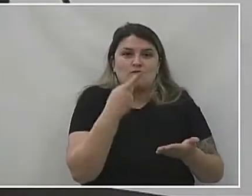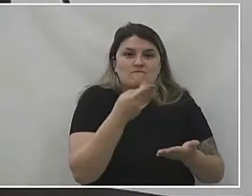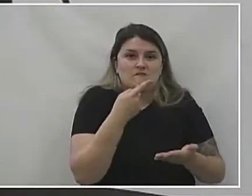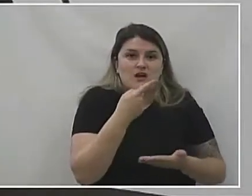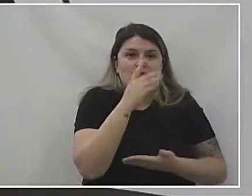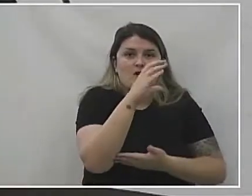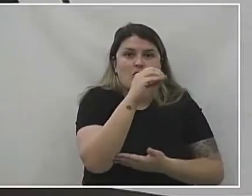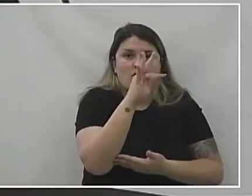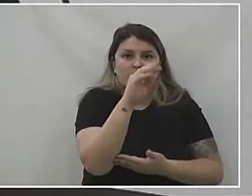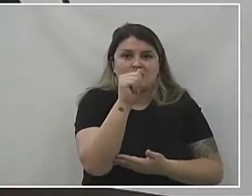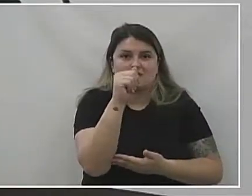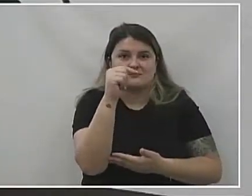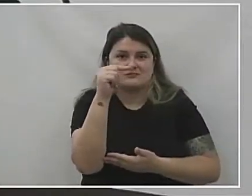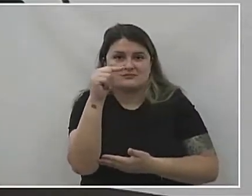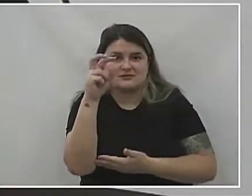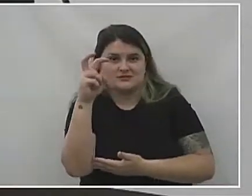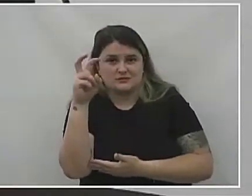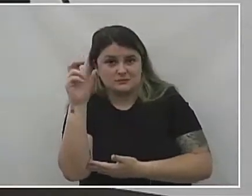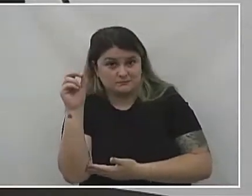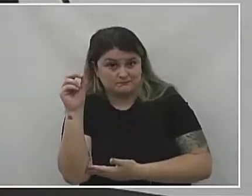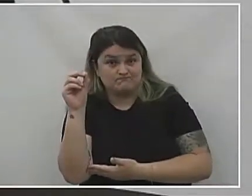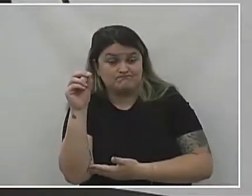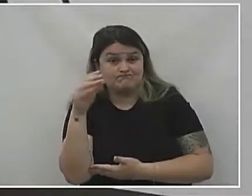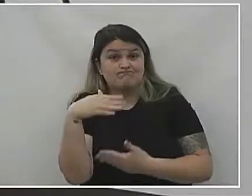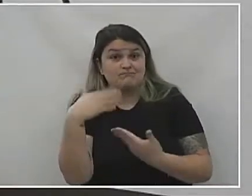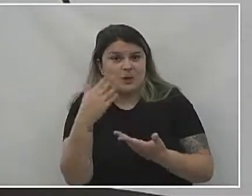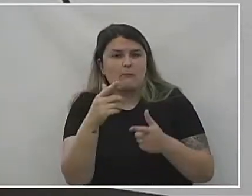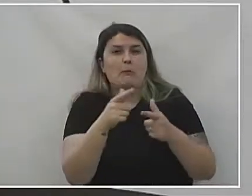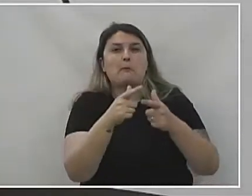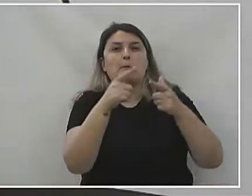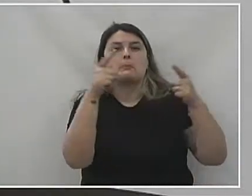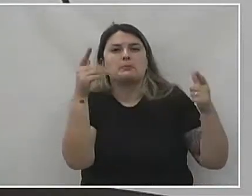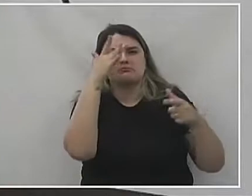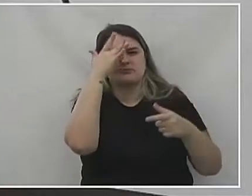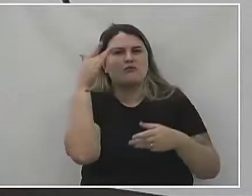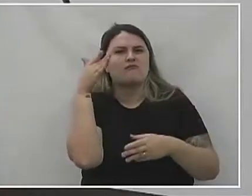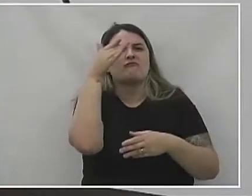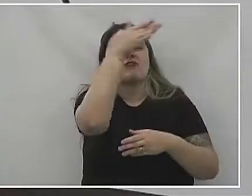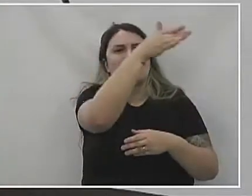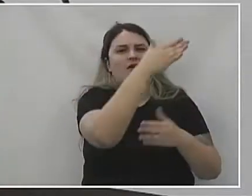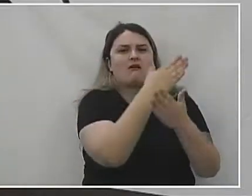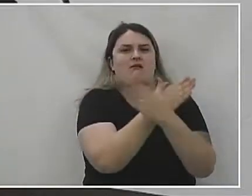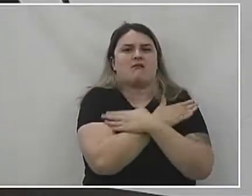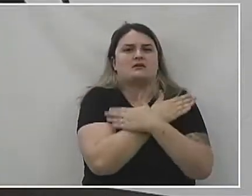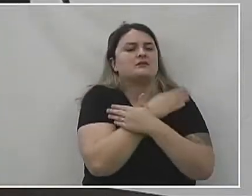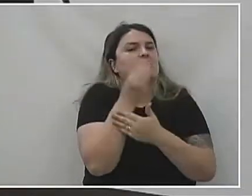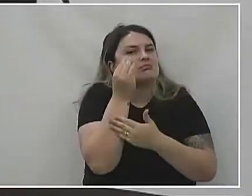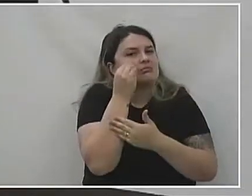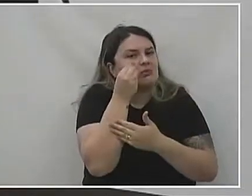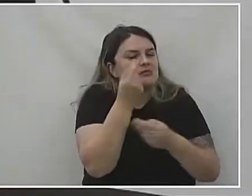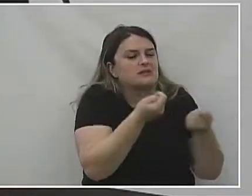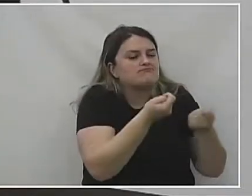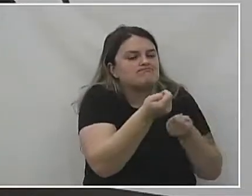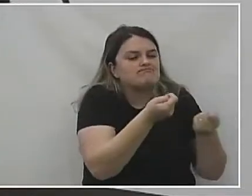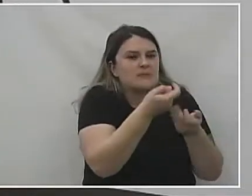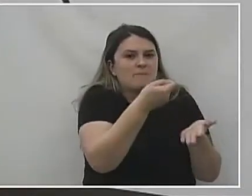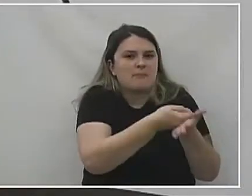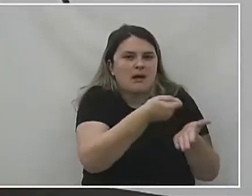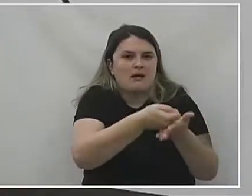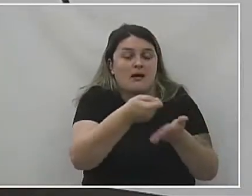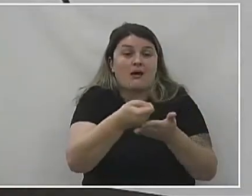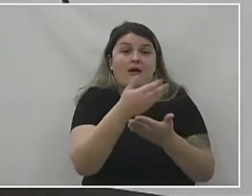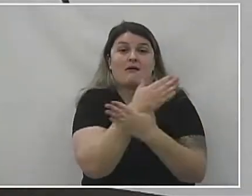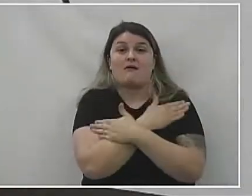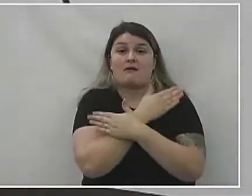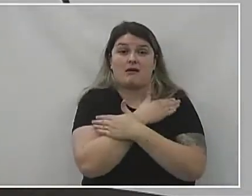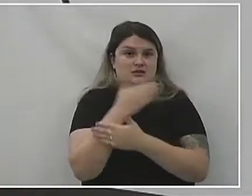Dakota 750 e têm grandes grande quantidade de pessoas indo até a Caixa Econômica tentando financiar o seu imóvel e a